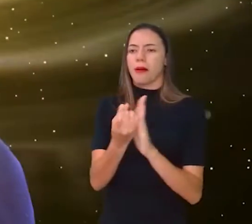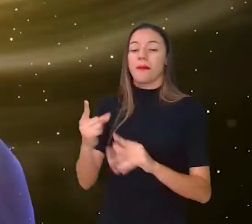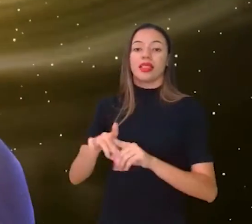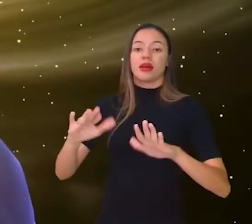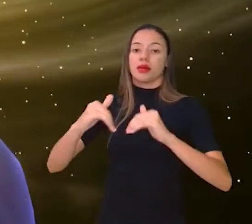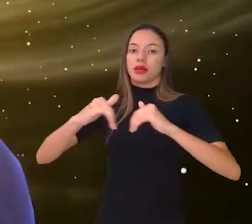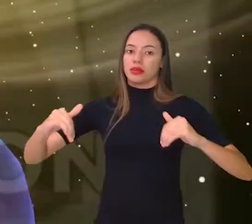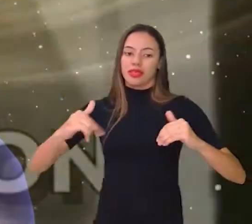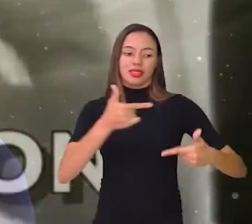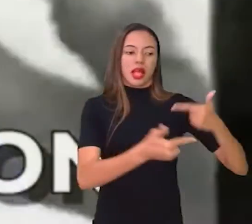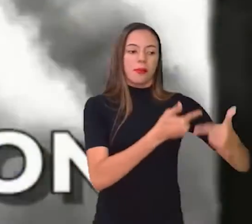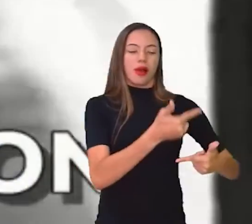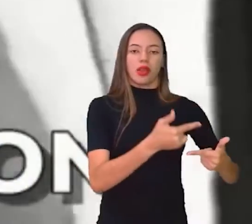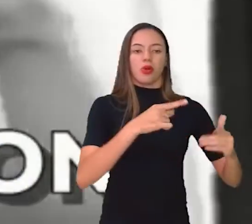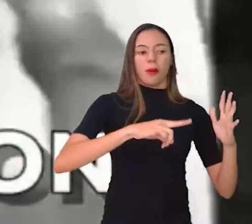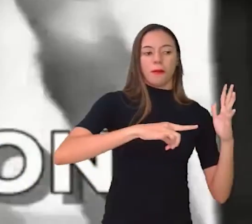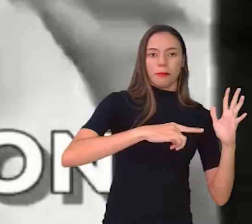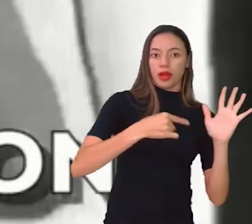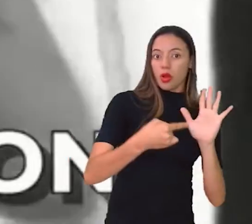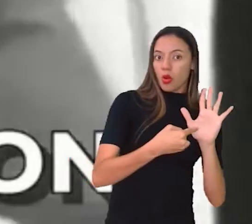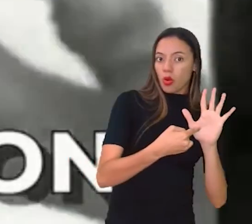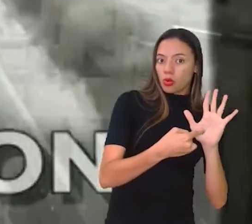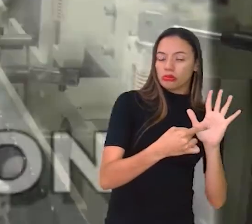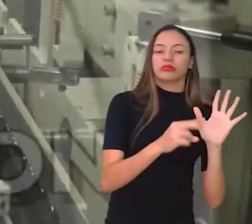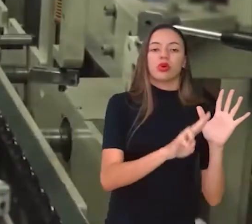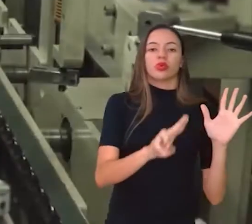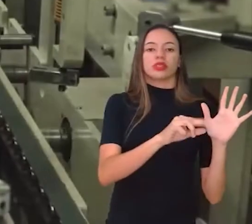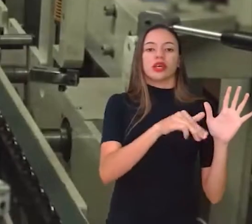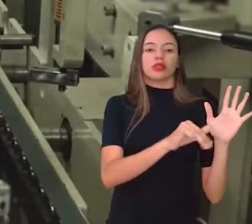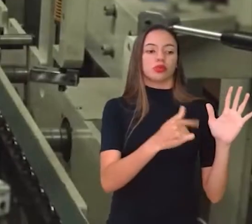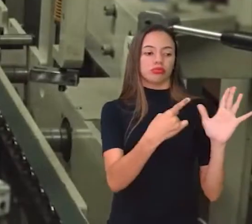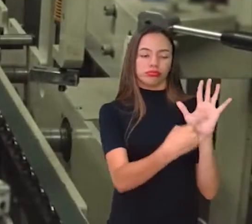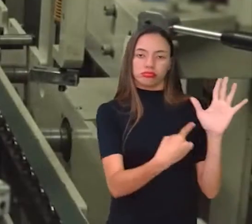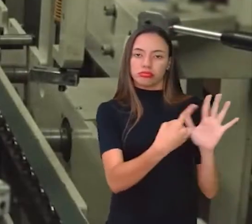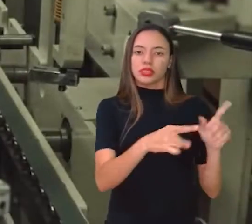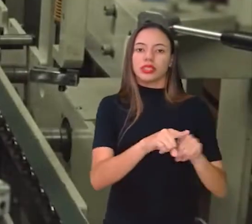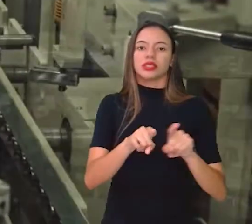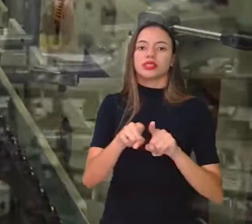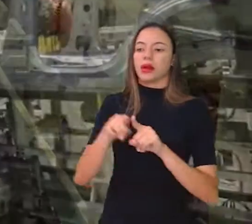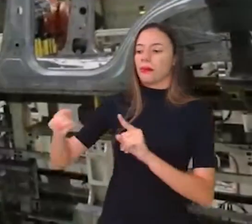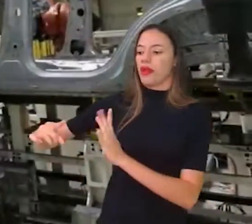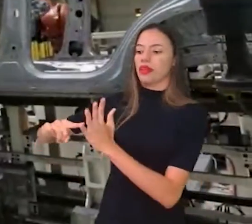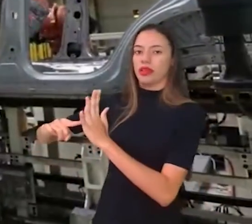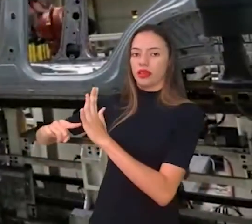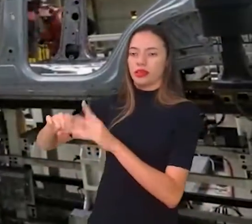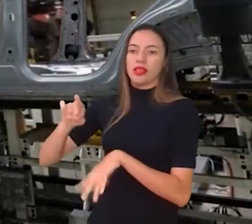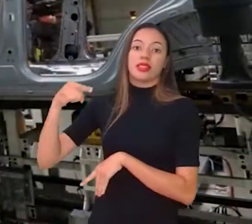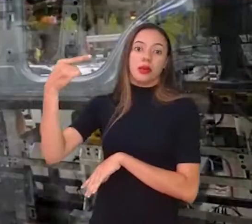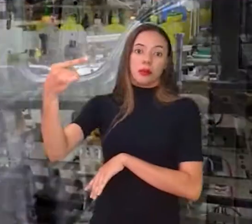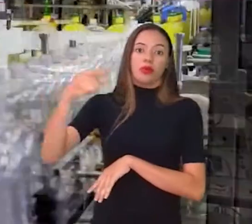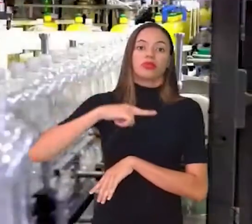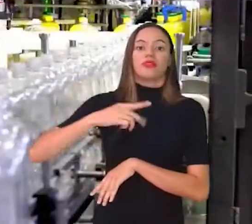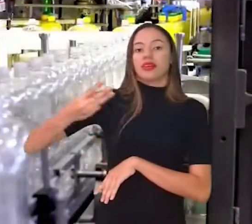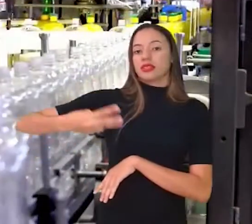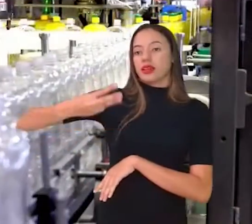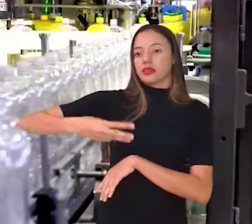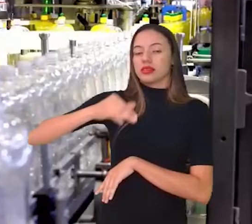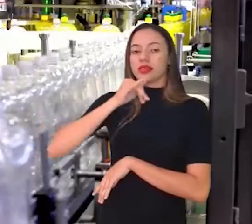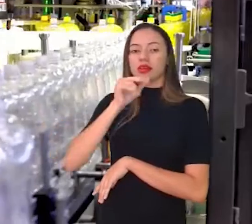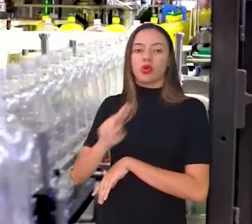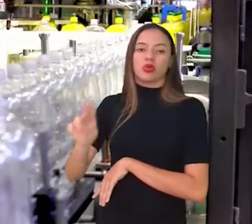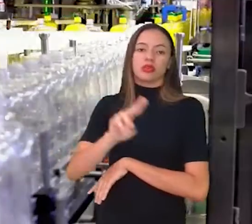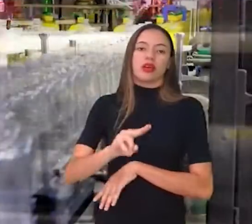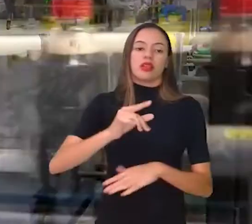manual e intelectual. A terceira revolução industrial trouxe a tecnologia em ascensão e a mão de